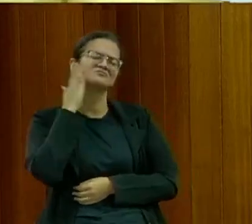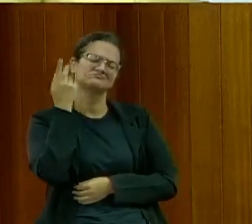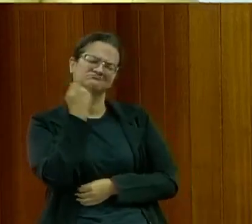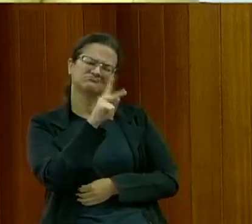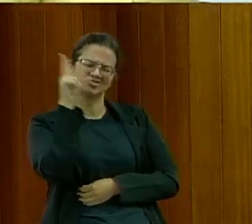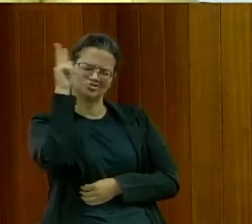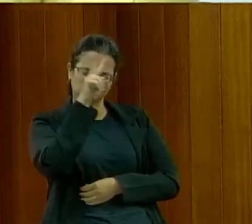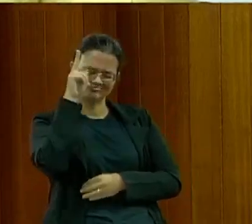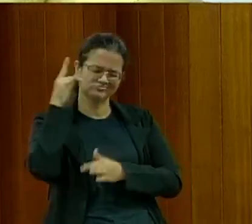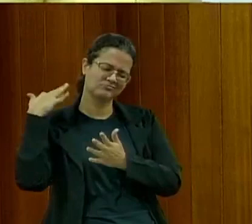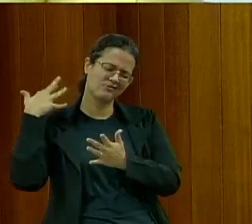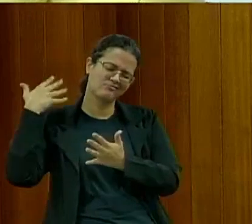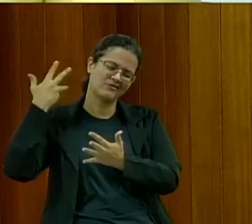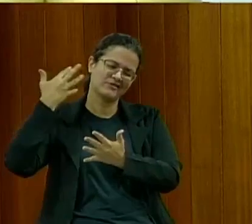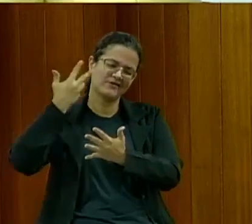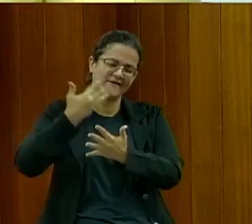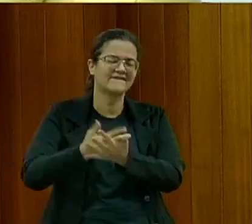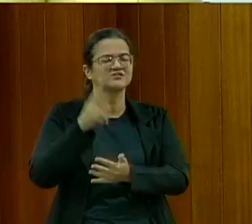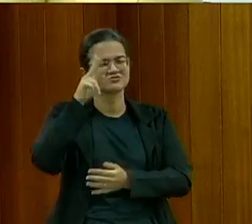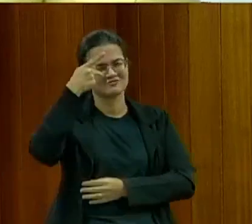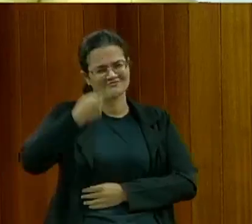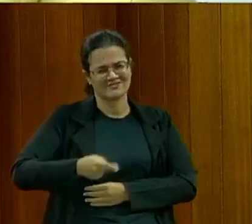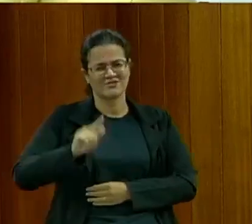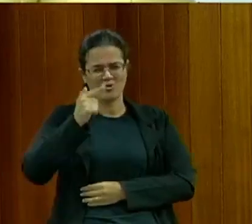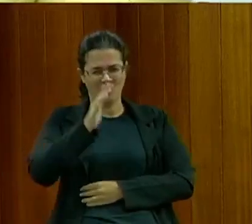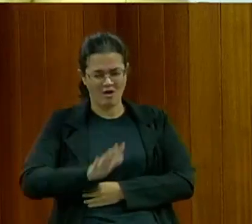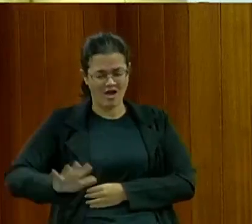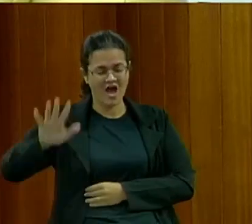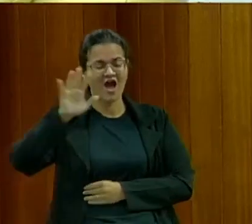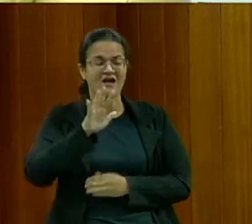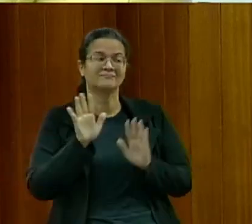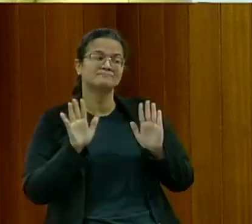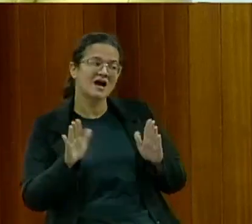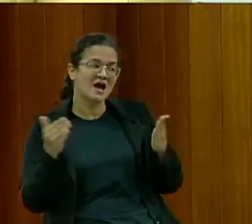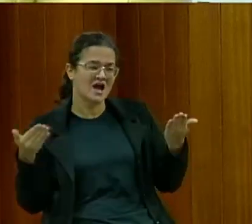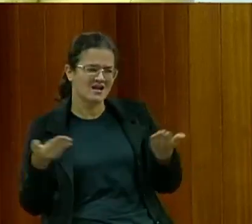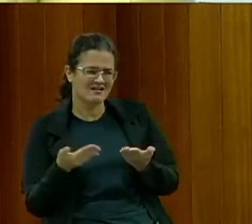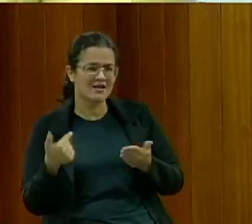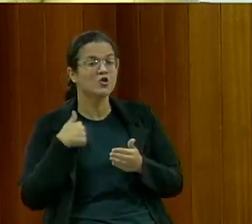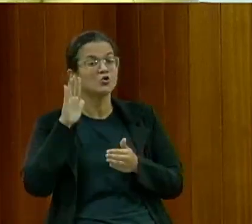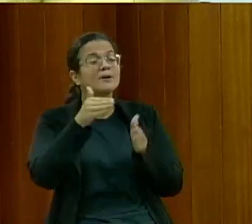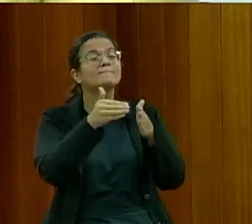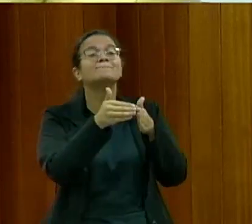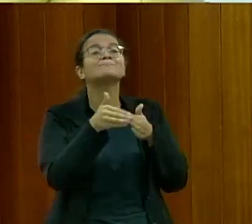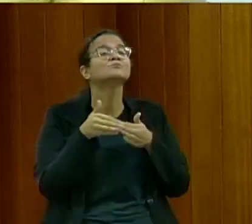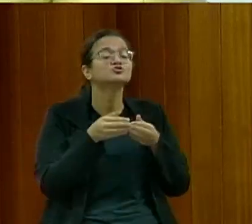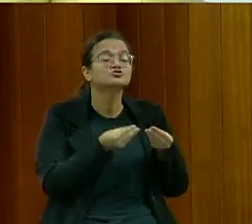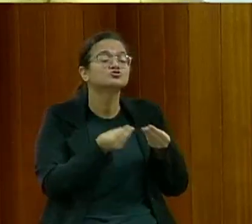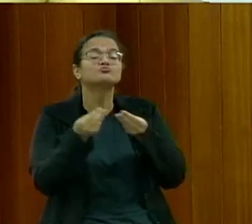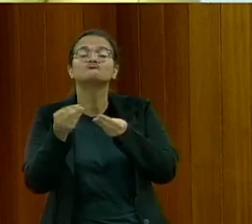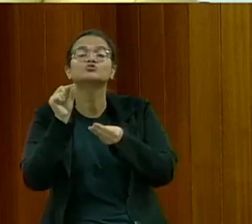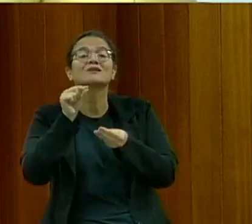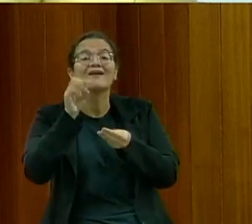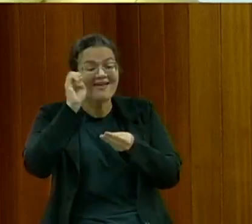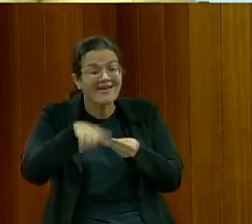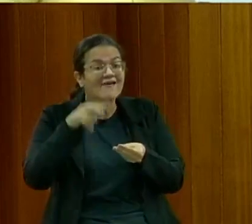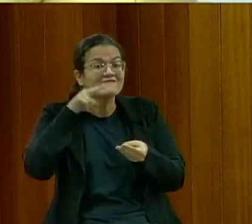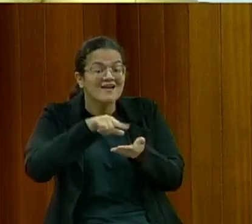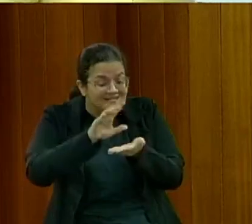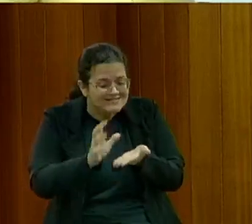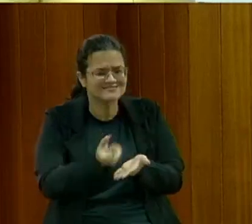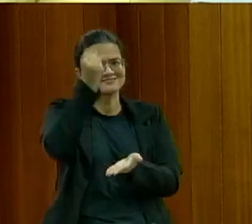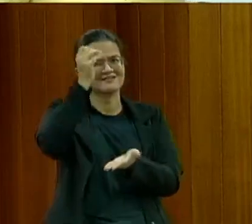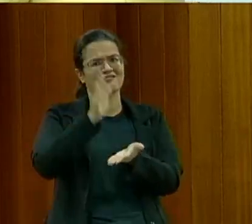estado de Goiás. Agora, eu pedi diligência na CCJ justamente para salvar o projeto de Vossa